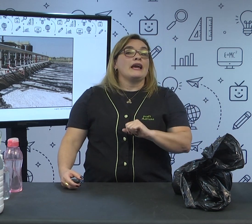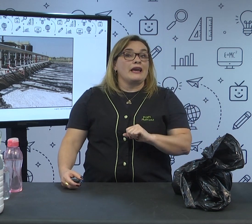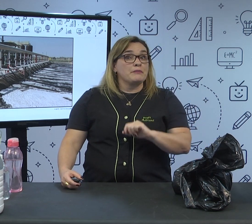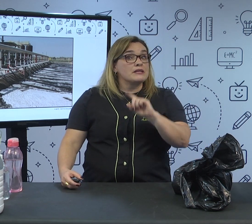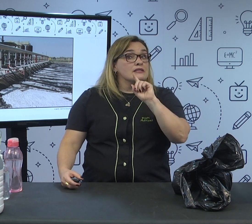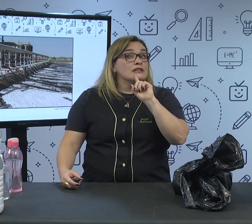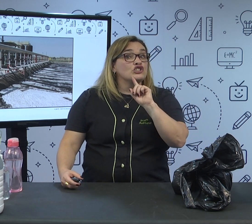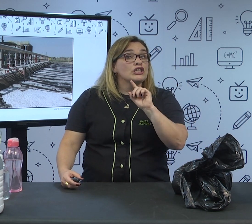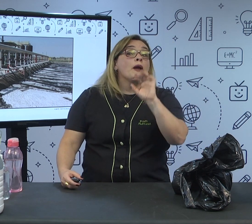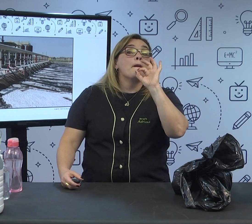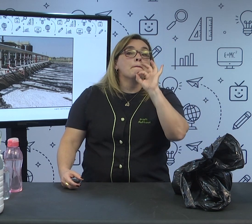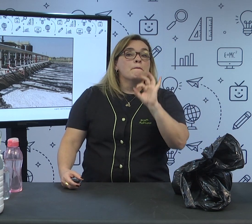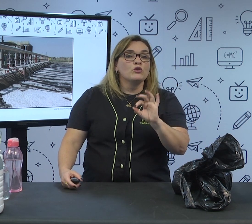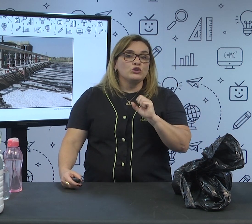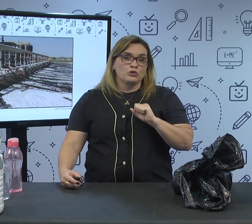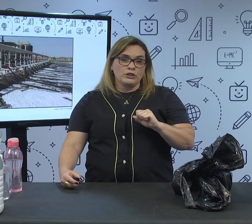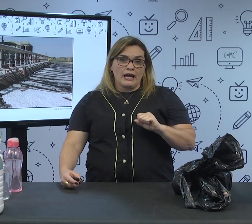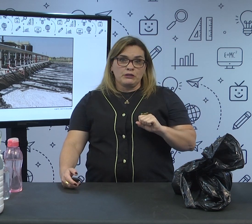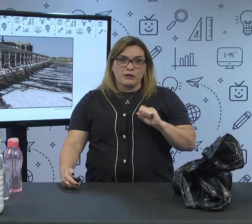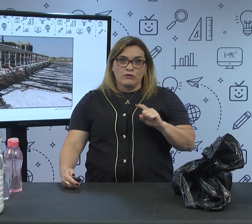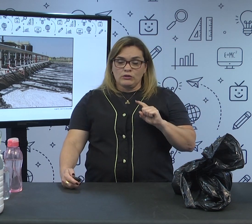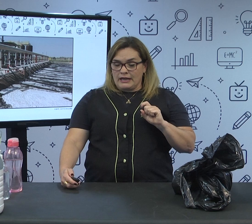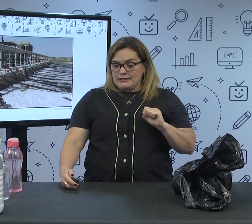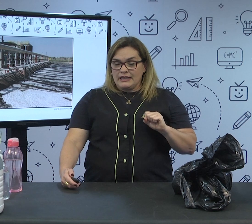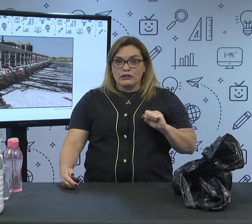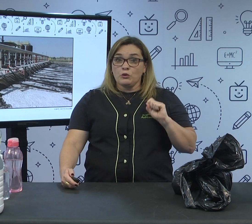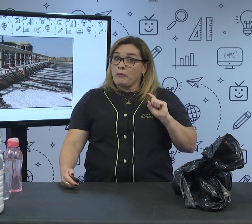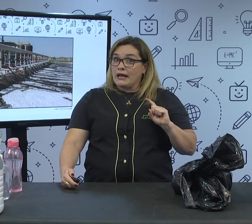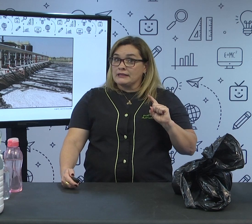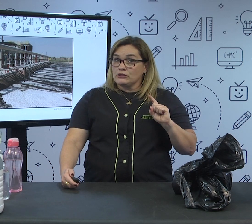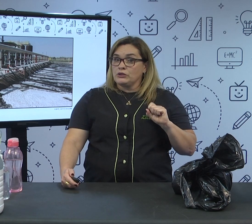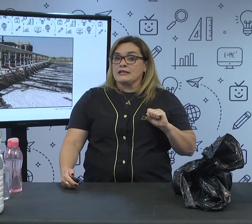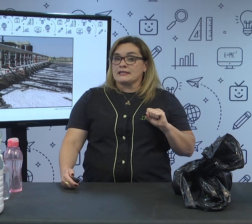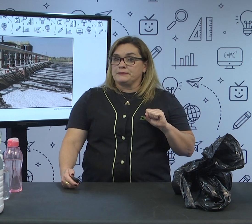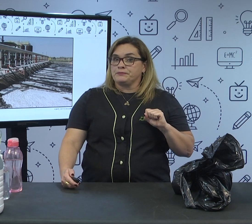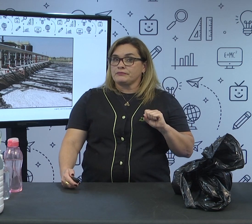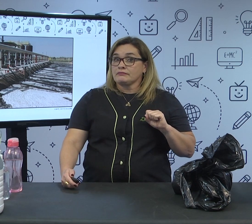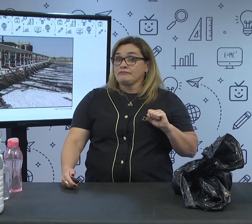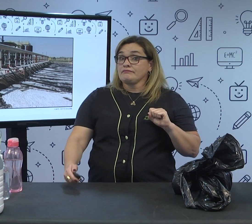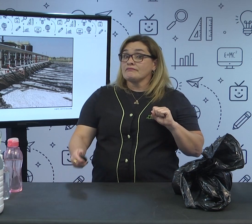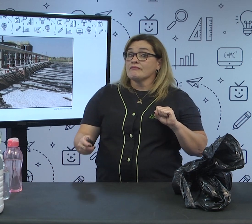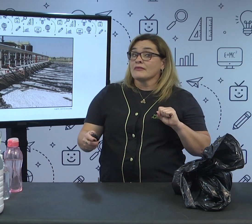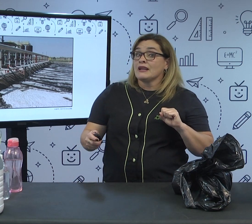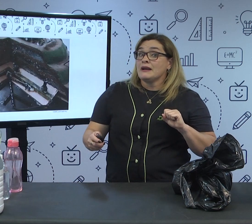não. É, precisa de muito cuidado para voltar esse líquido para a natureza.